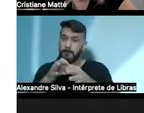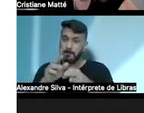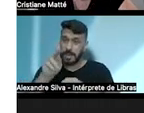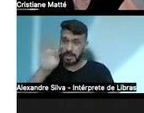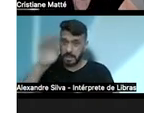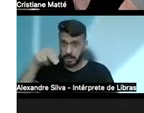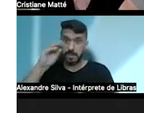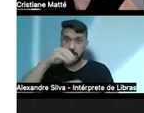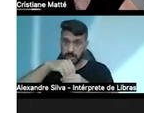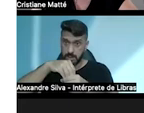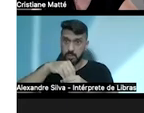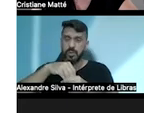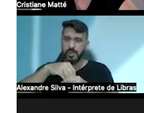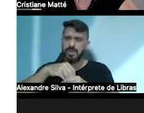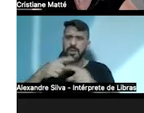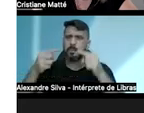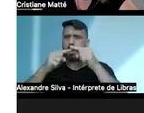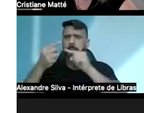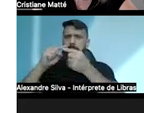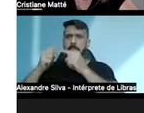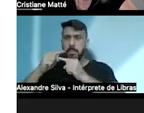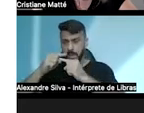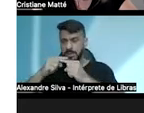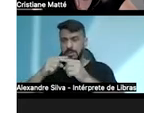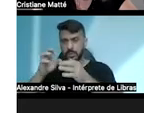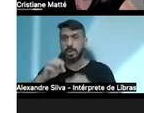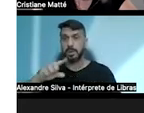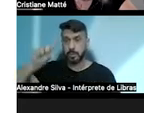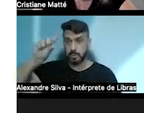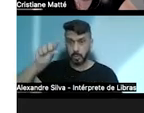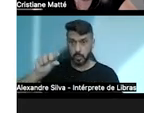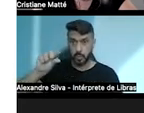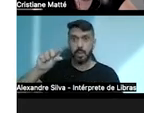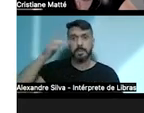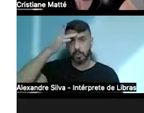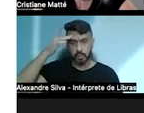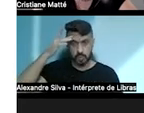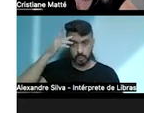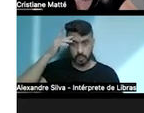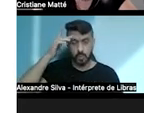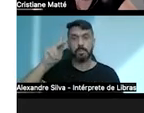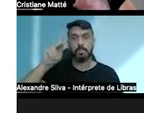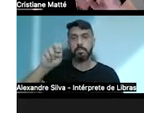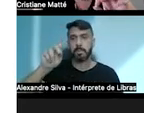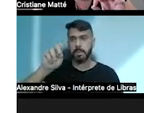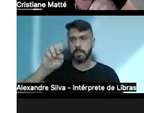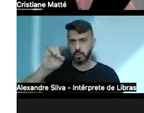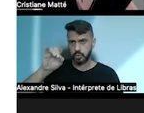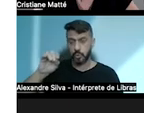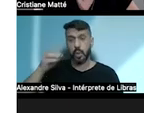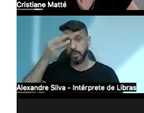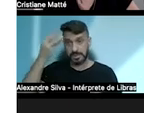na sinapse? Eles estão diminuídos nos ratinhos que receberam o peptídeo beta-amiloide, ou seja, o